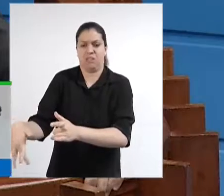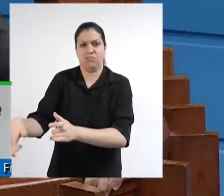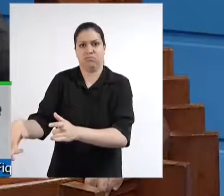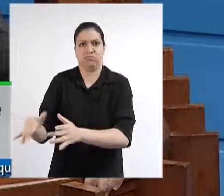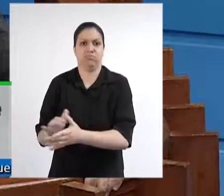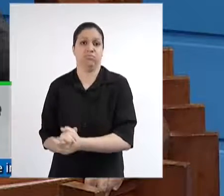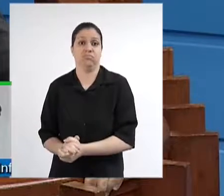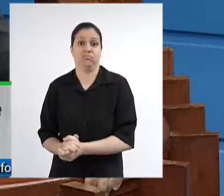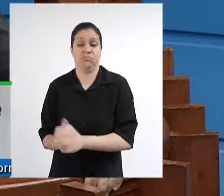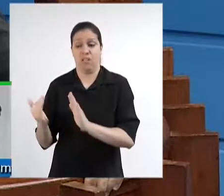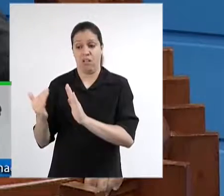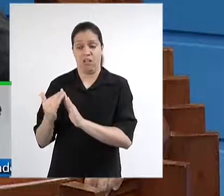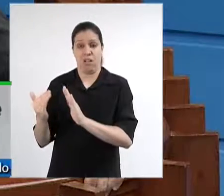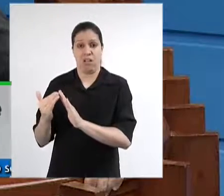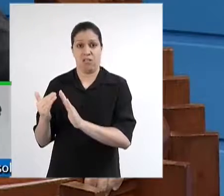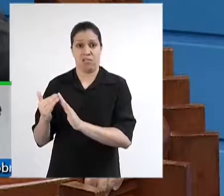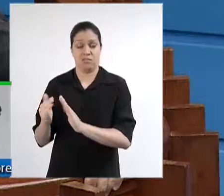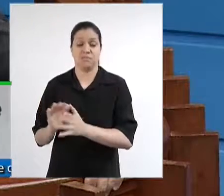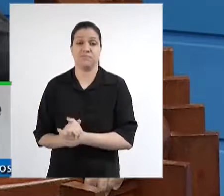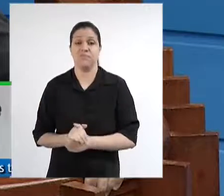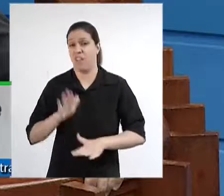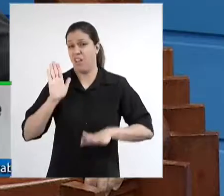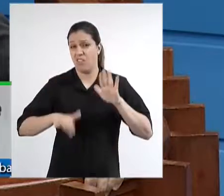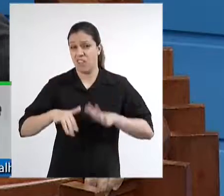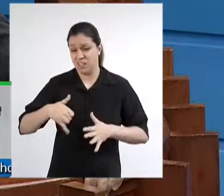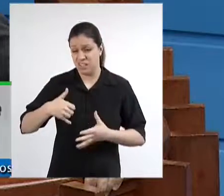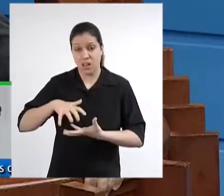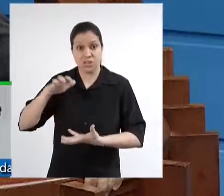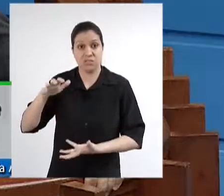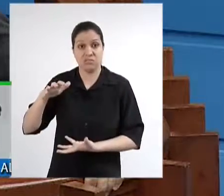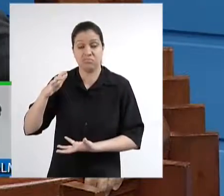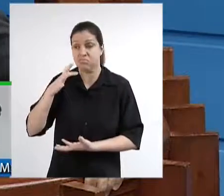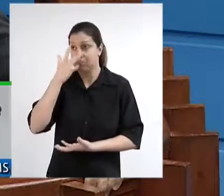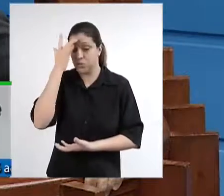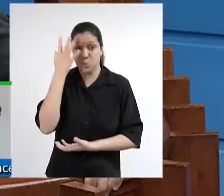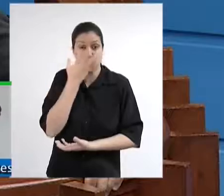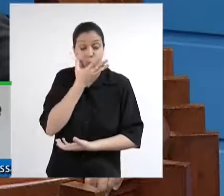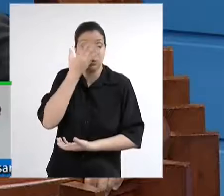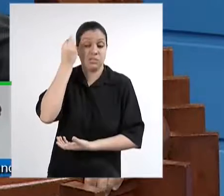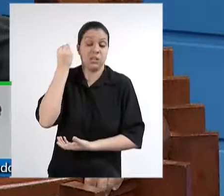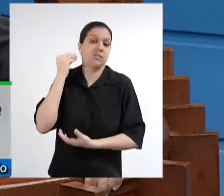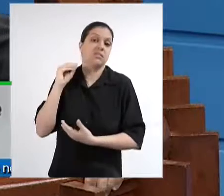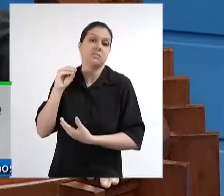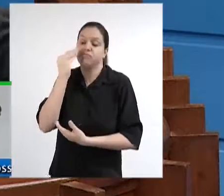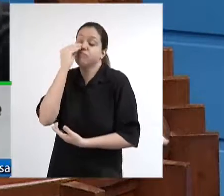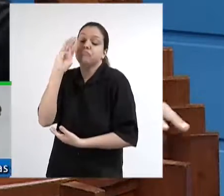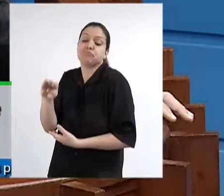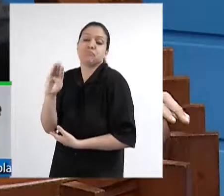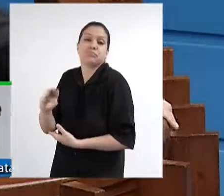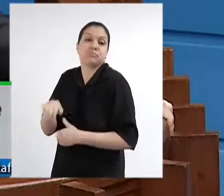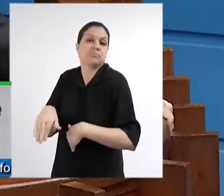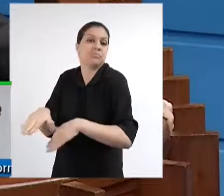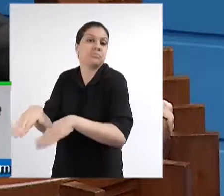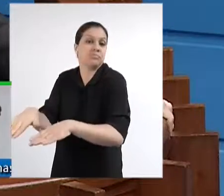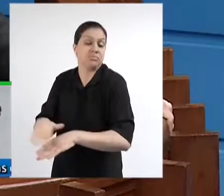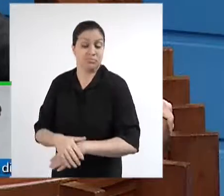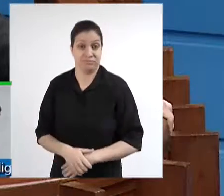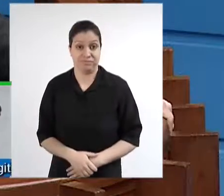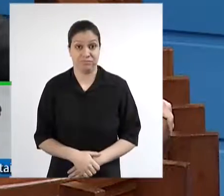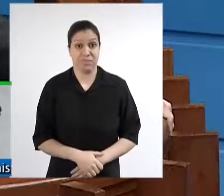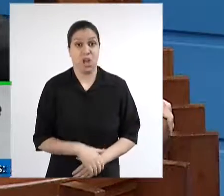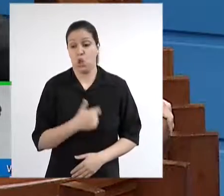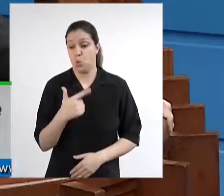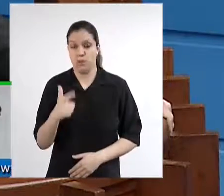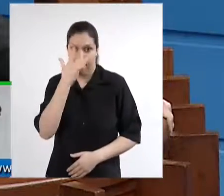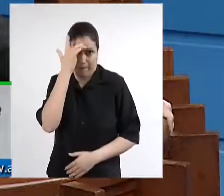filhos. Muitas vezes o idoso fica esquecido, sem ter